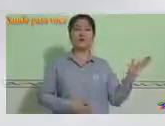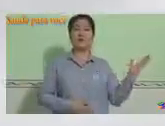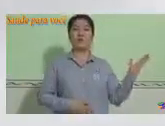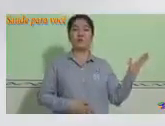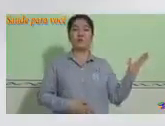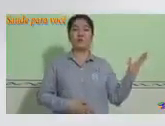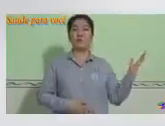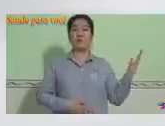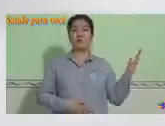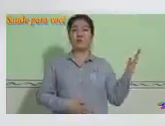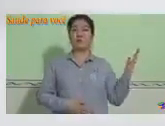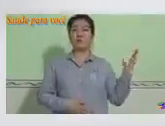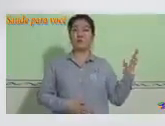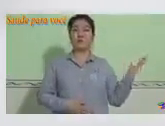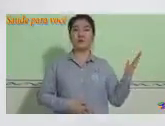FAZER4SE acento agudo